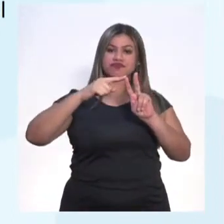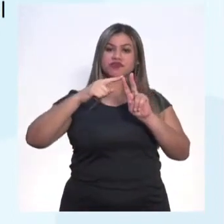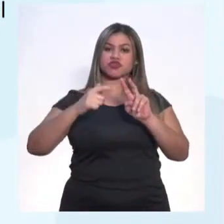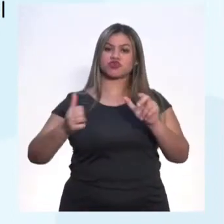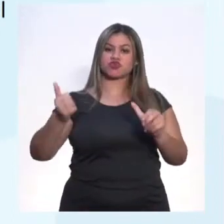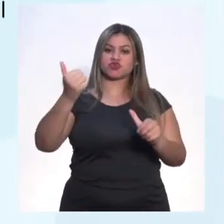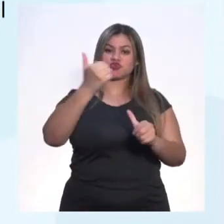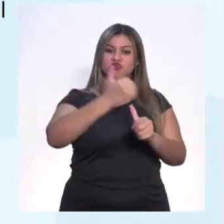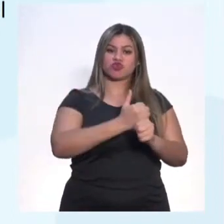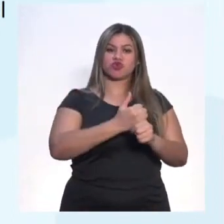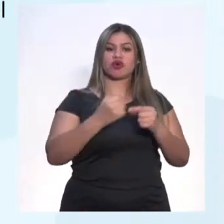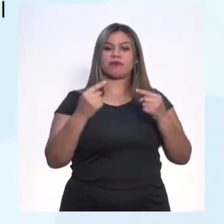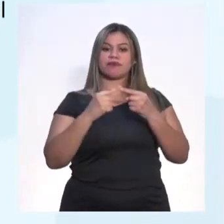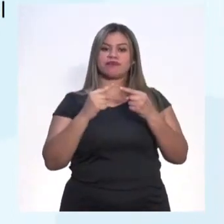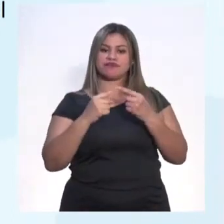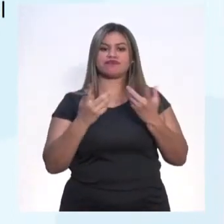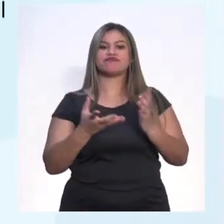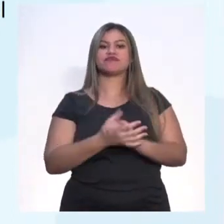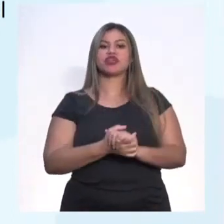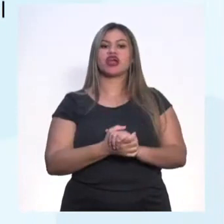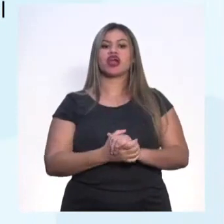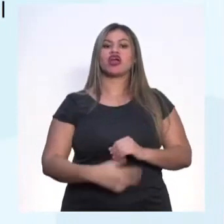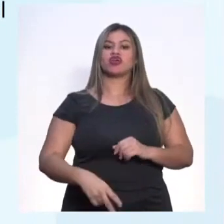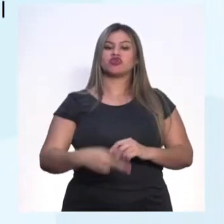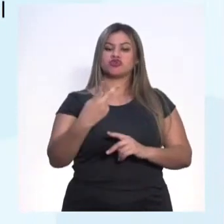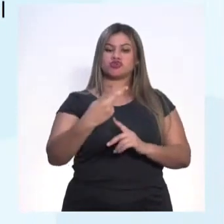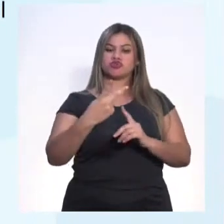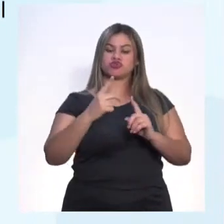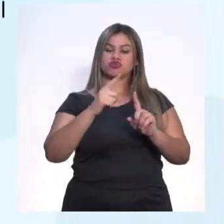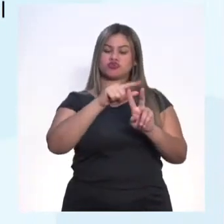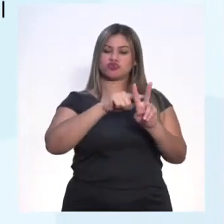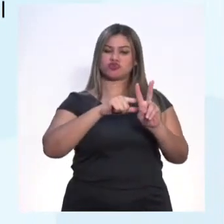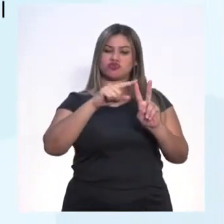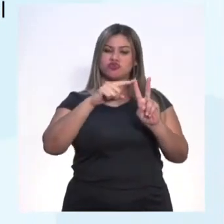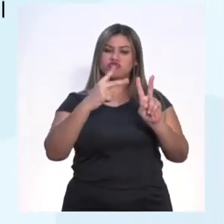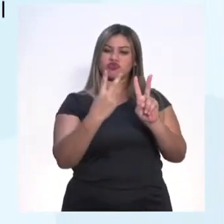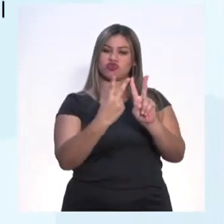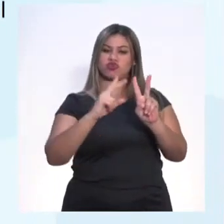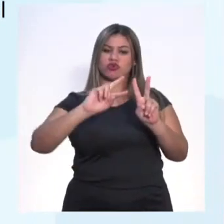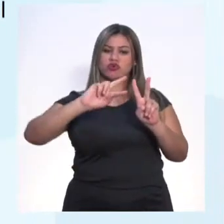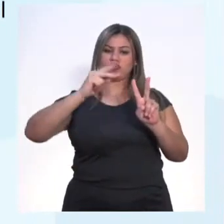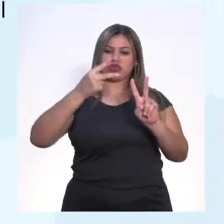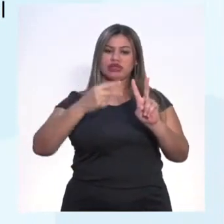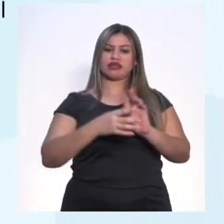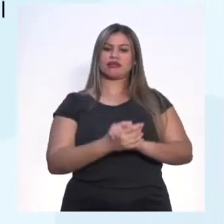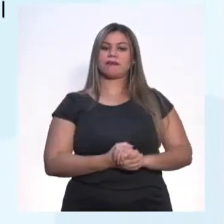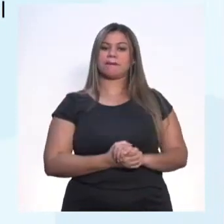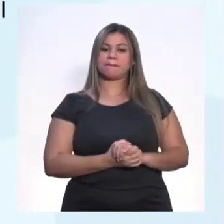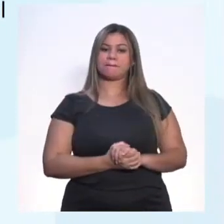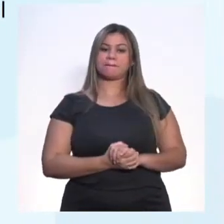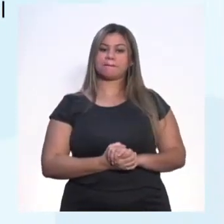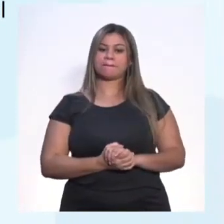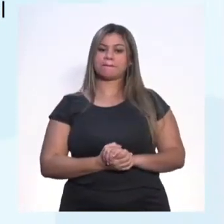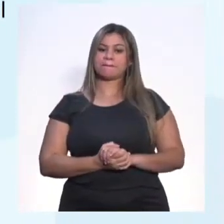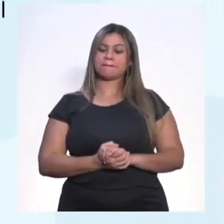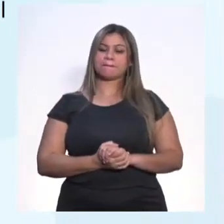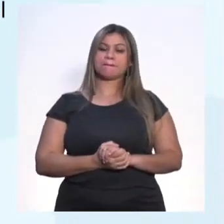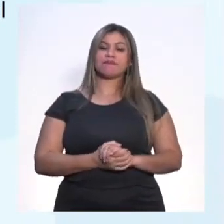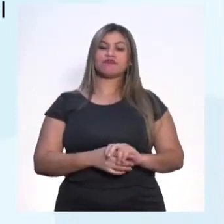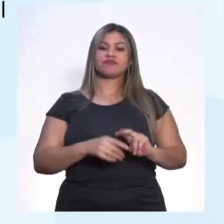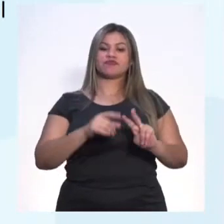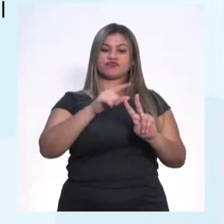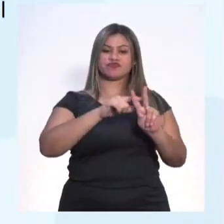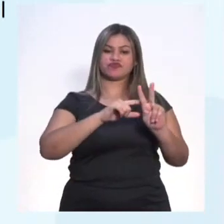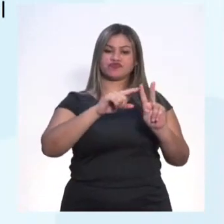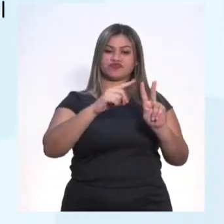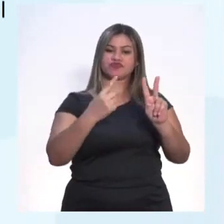forma fatorada. Eu vou separar só aqui, porque eu só posso simplificar